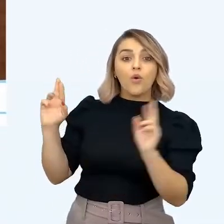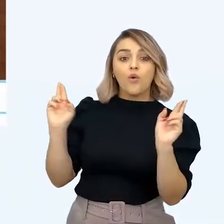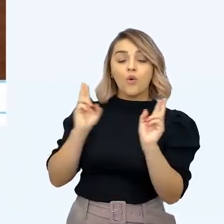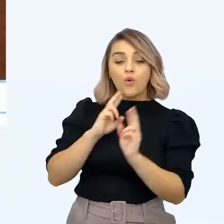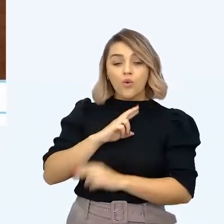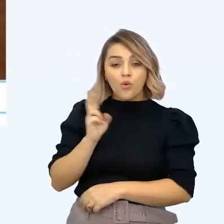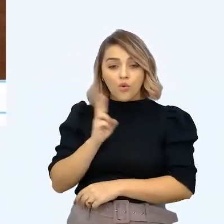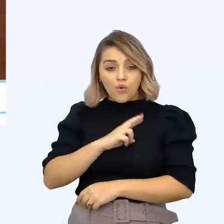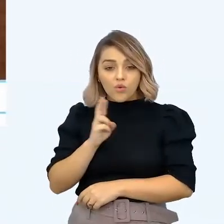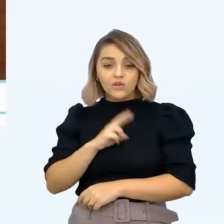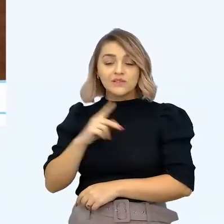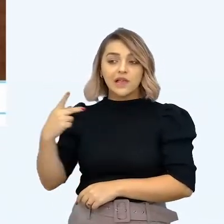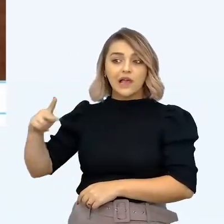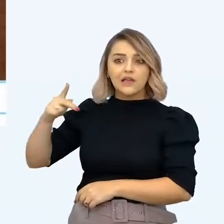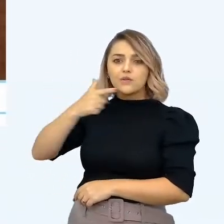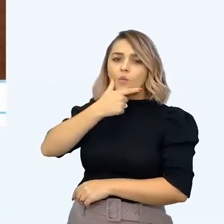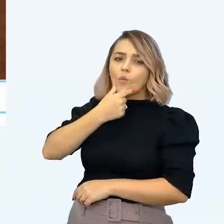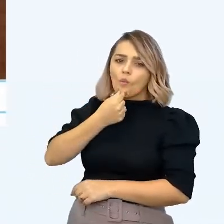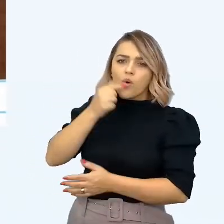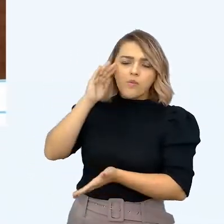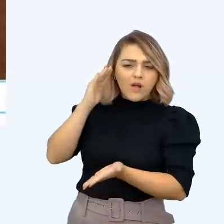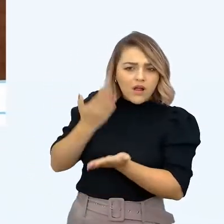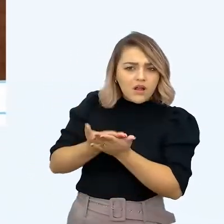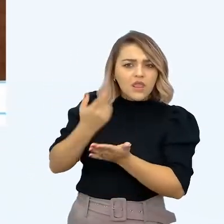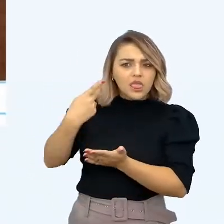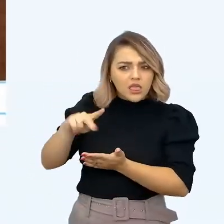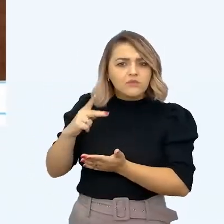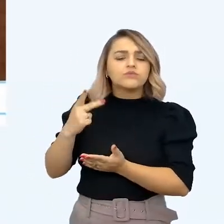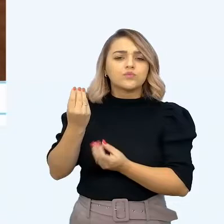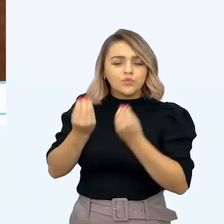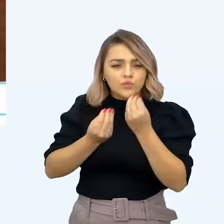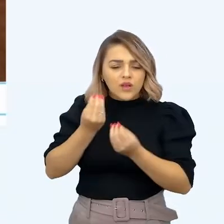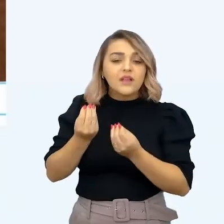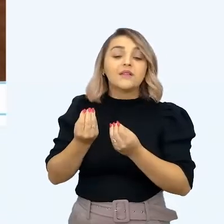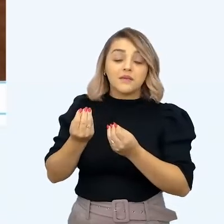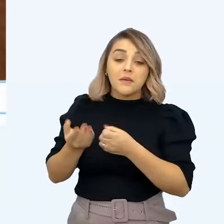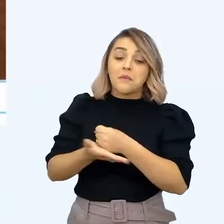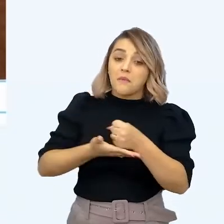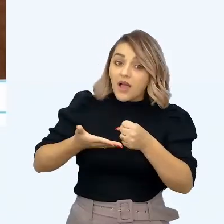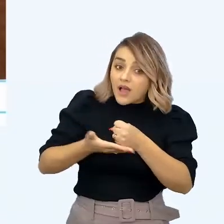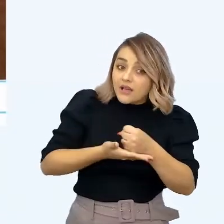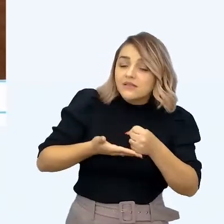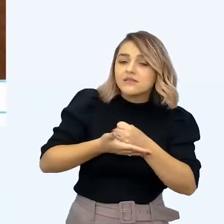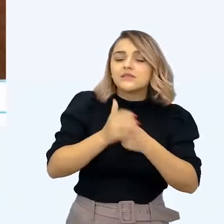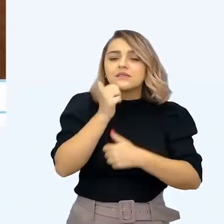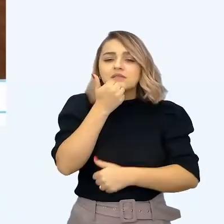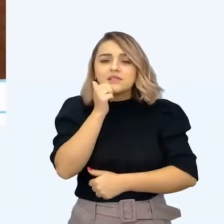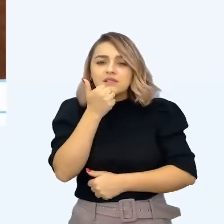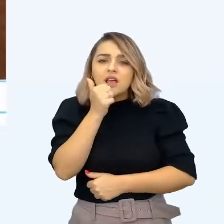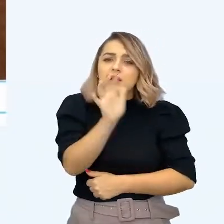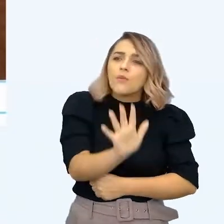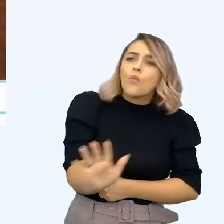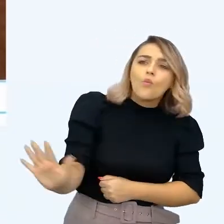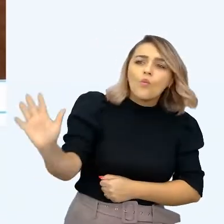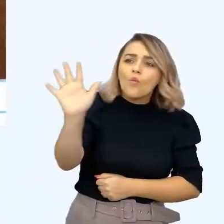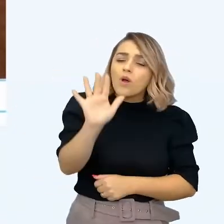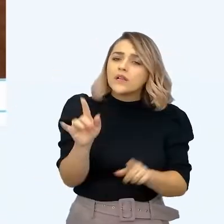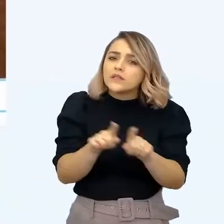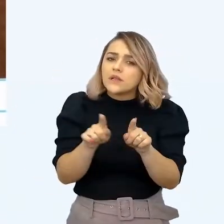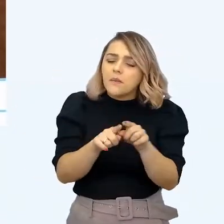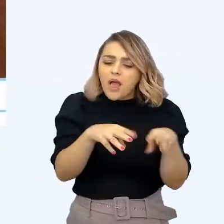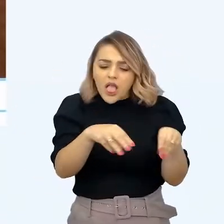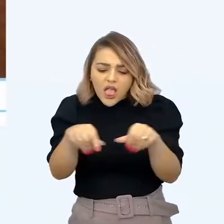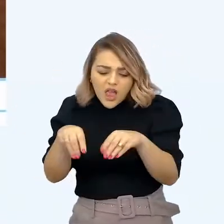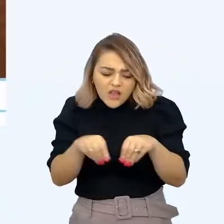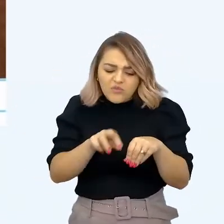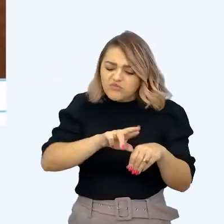Dokuchaev, creditado por estabelecer as bases da ciência do solo e da ciência da paisagem, observou que o solo não era um simples